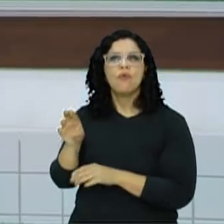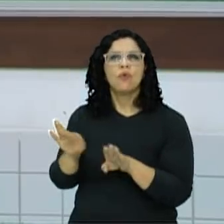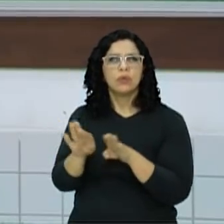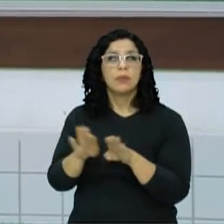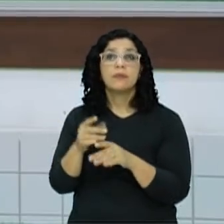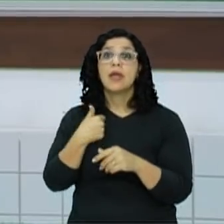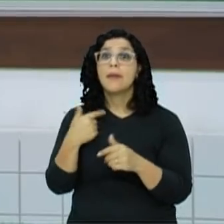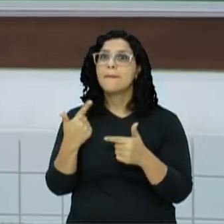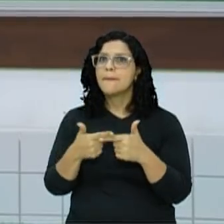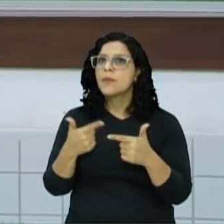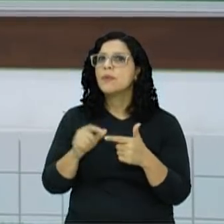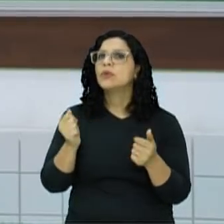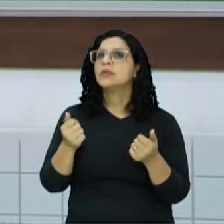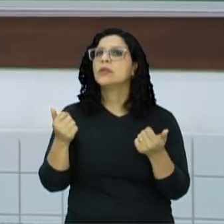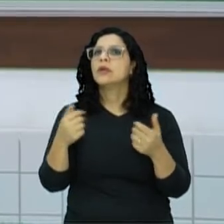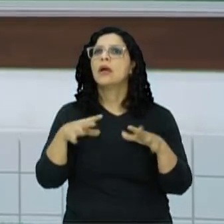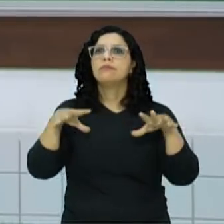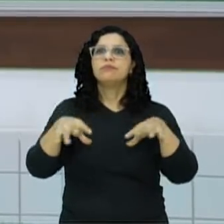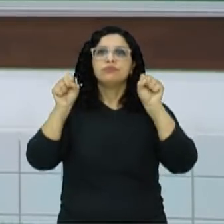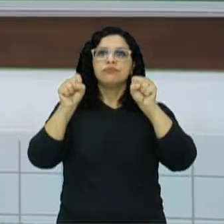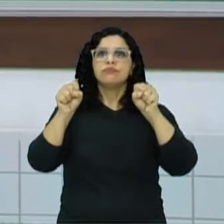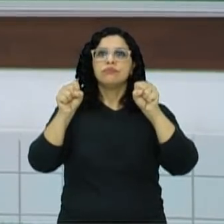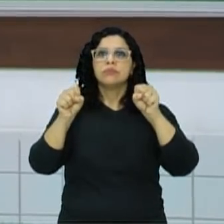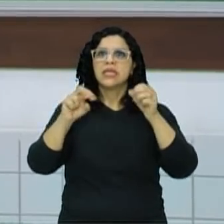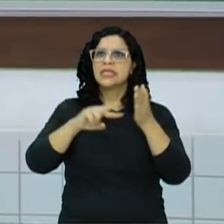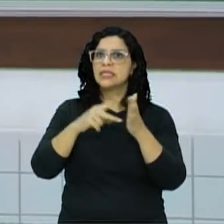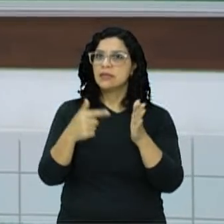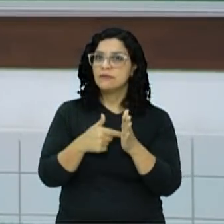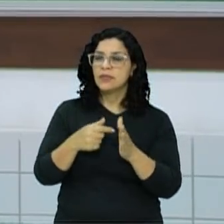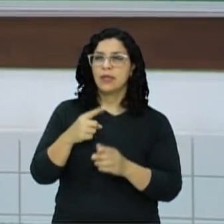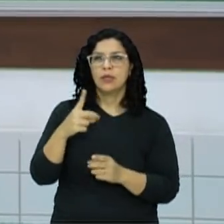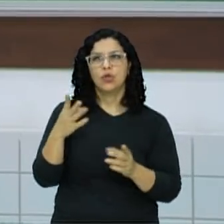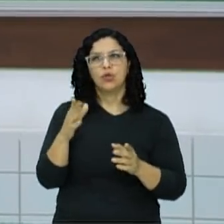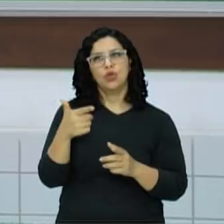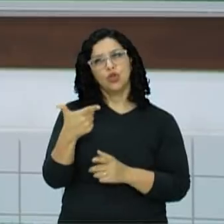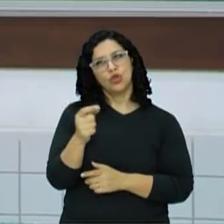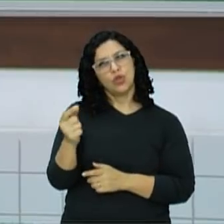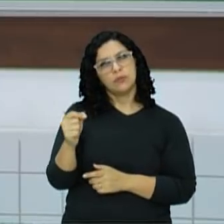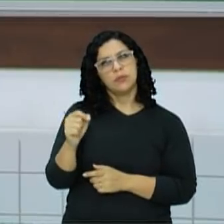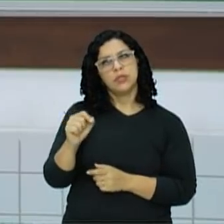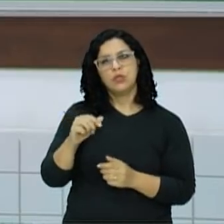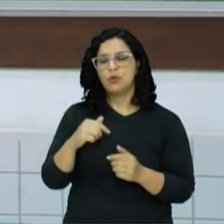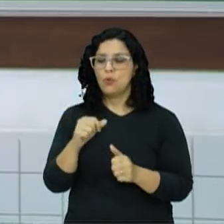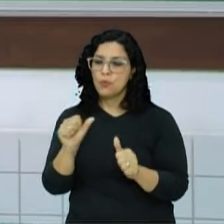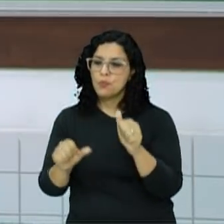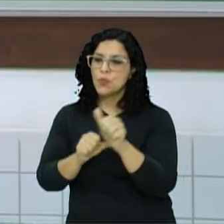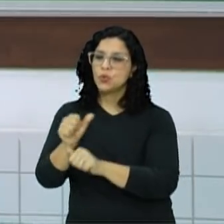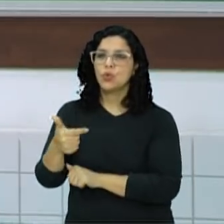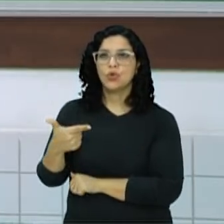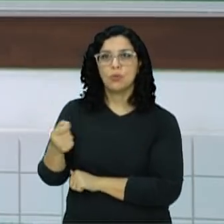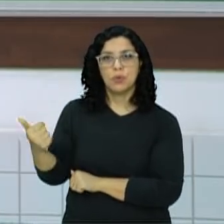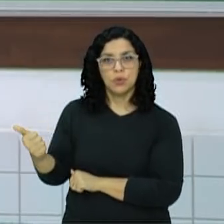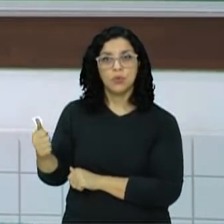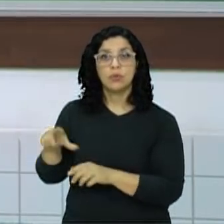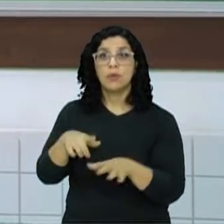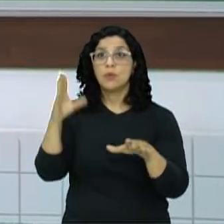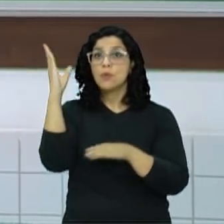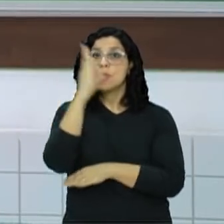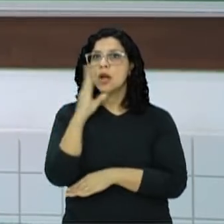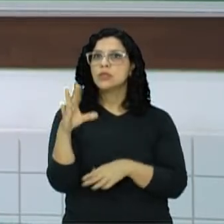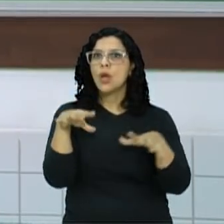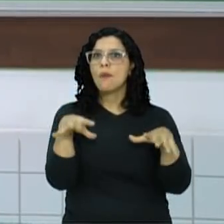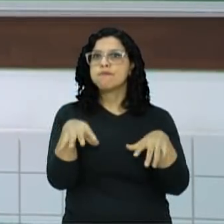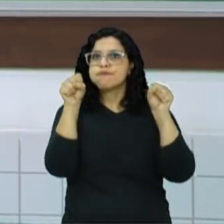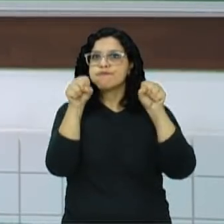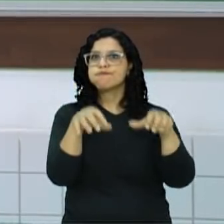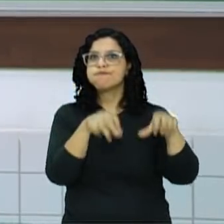da crise do apagão. Na virada dos anos 2000 para 2001, o Brasil passou por